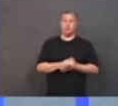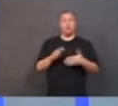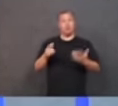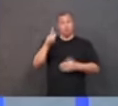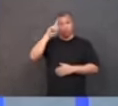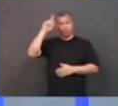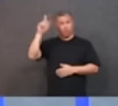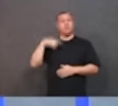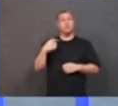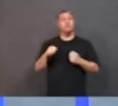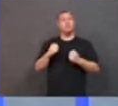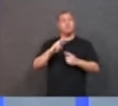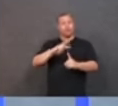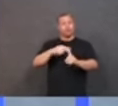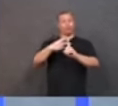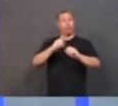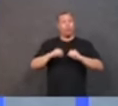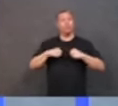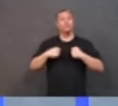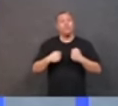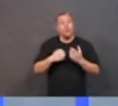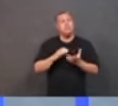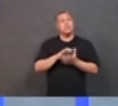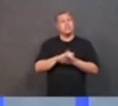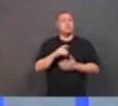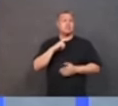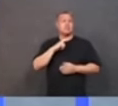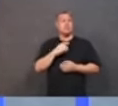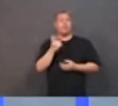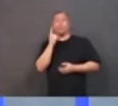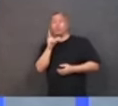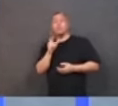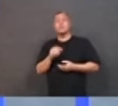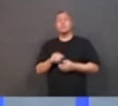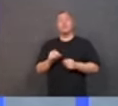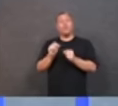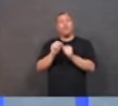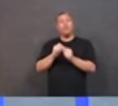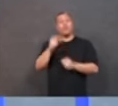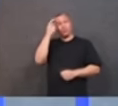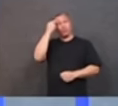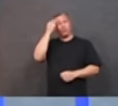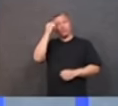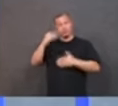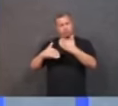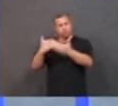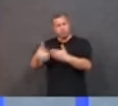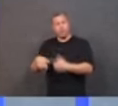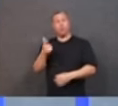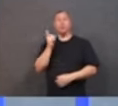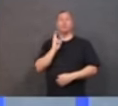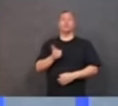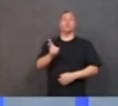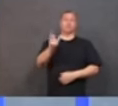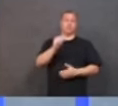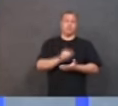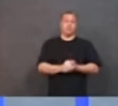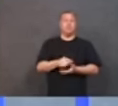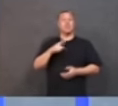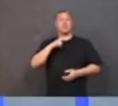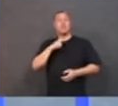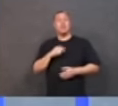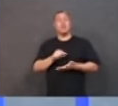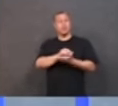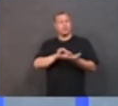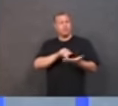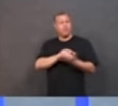se desdobrar para encontrar novas maneiras de financiar a instituição, especialmente aquelas atividades que são todas tão